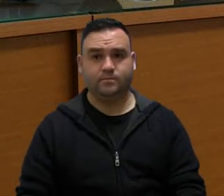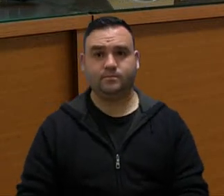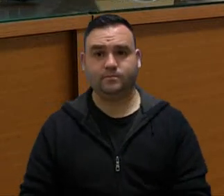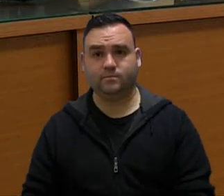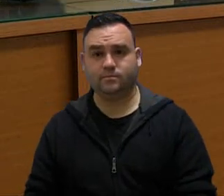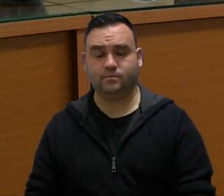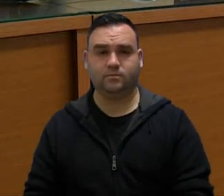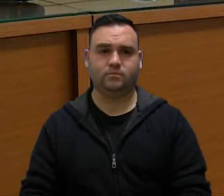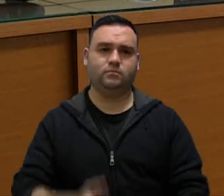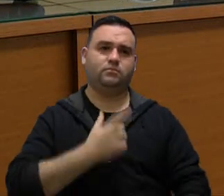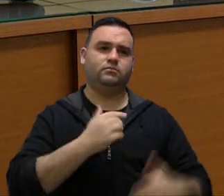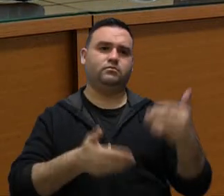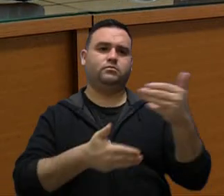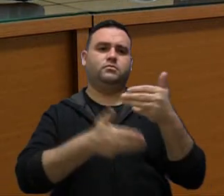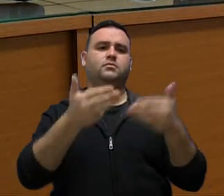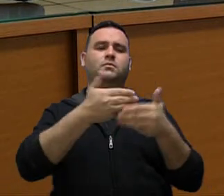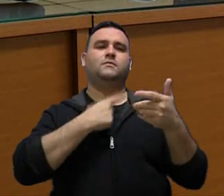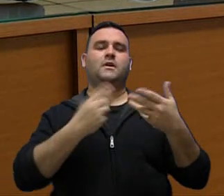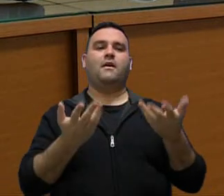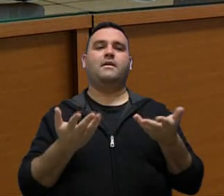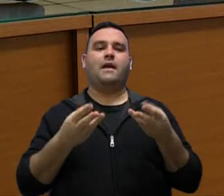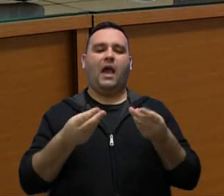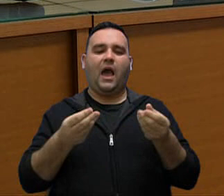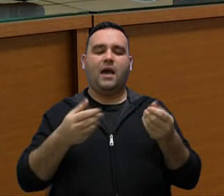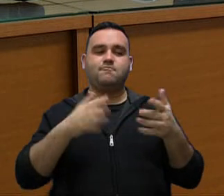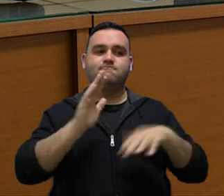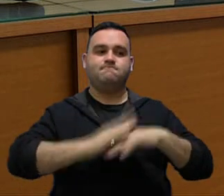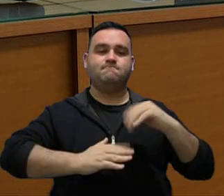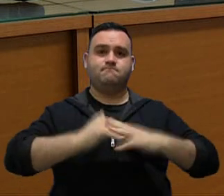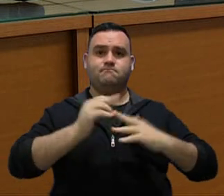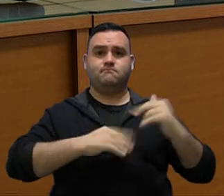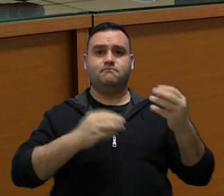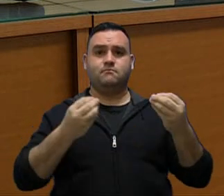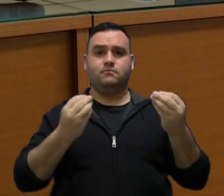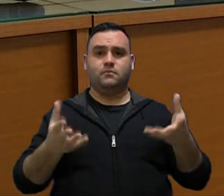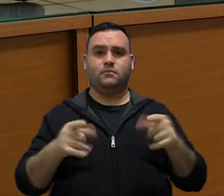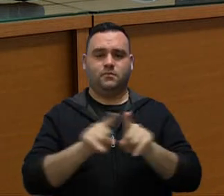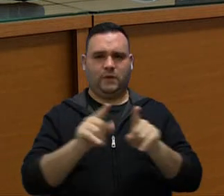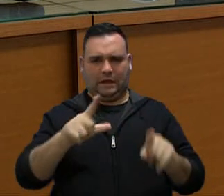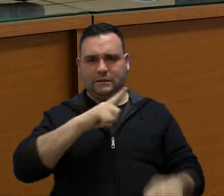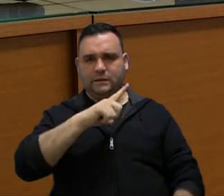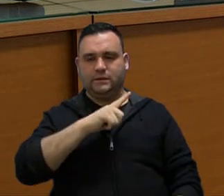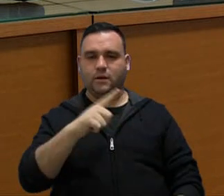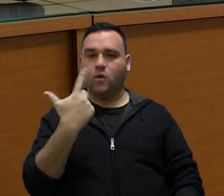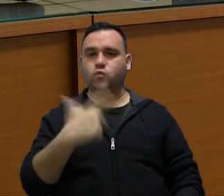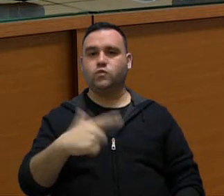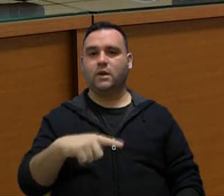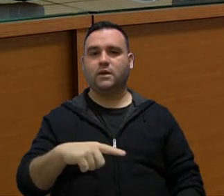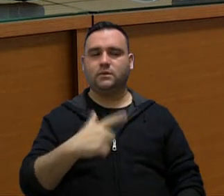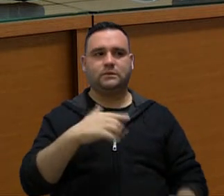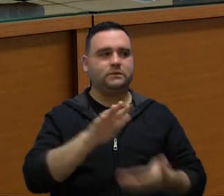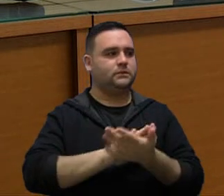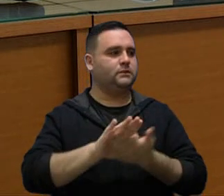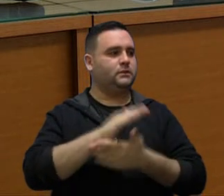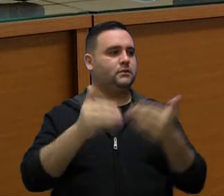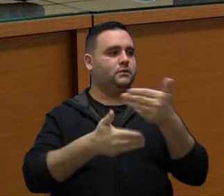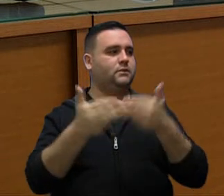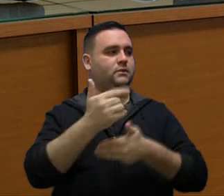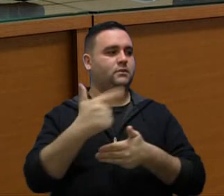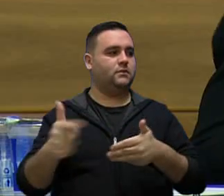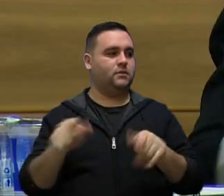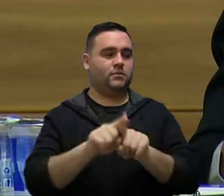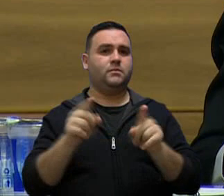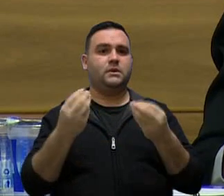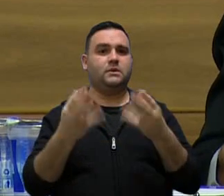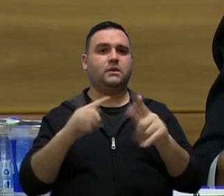não tem no quadro mas eu quero fisicamente depois eu mando vocês também preciso tem não tem não tem no quadro né mas